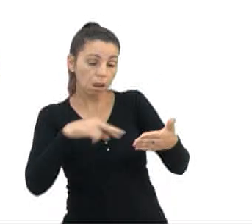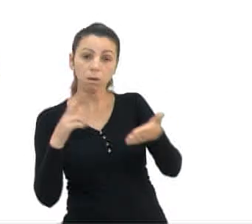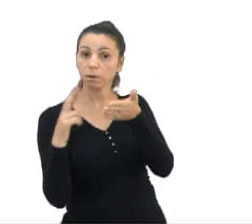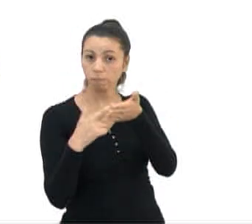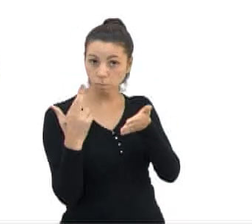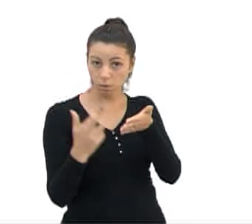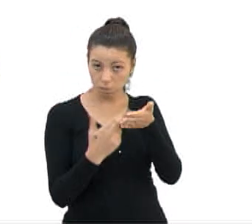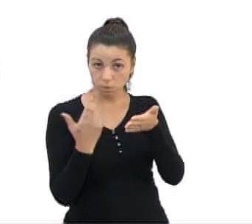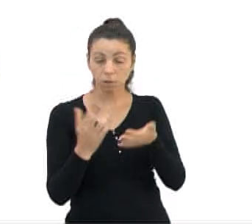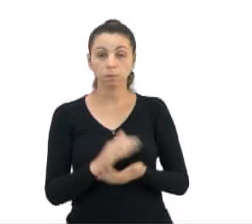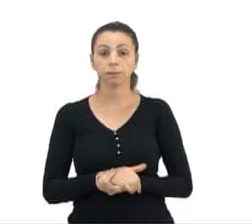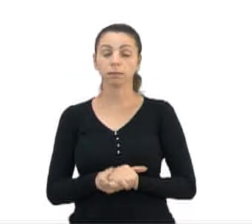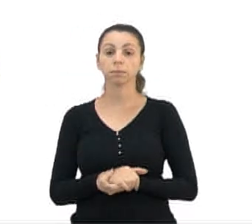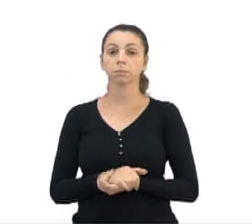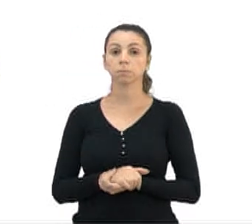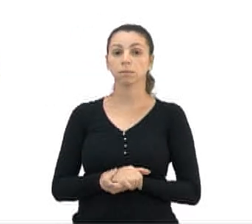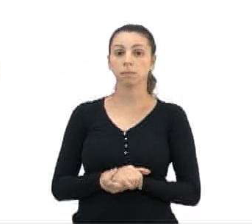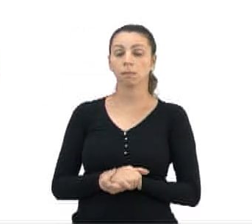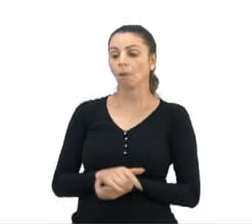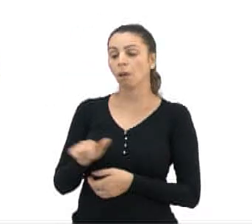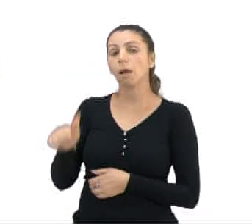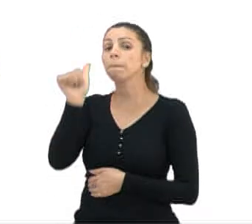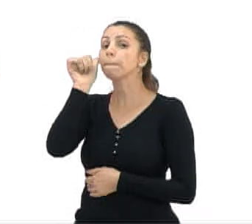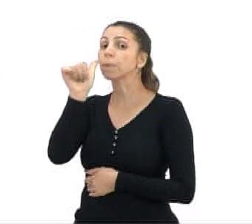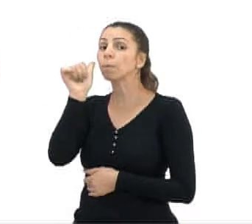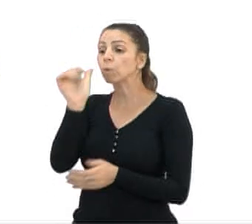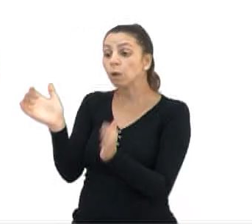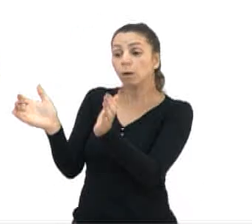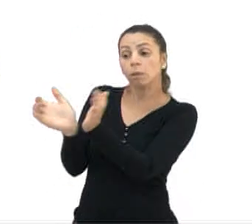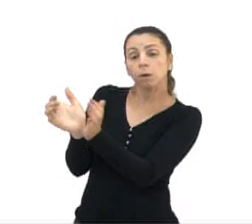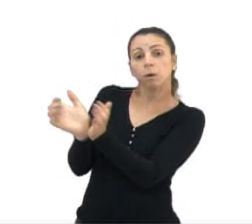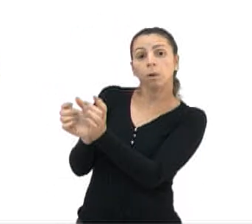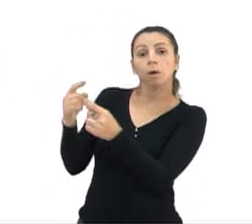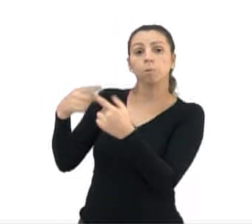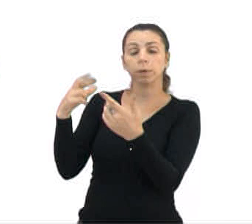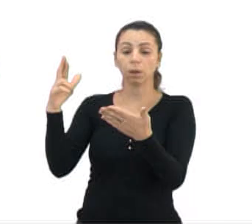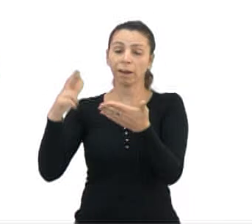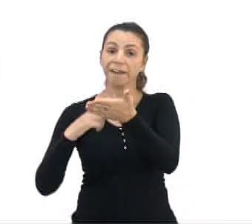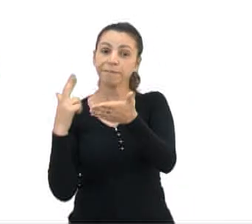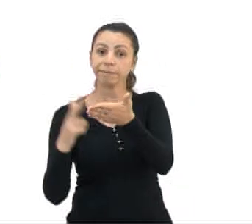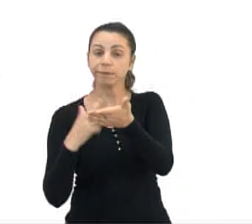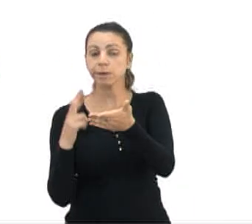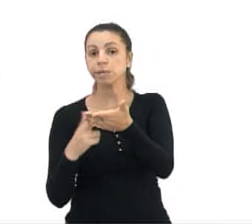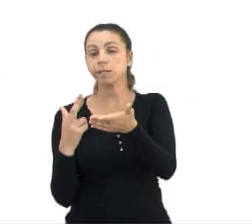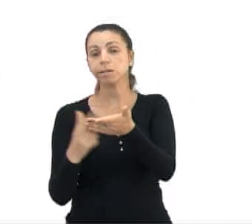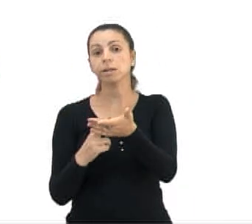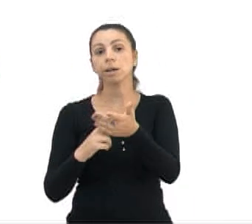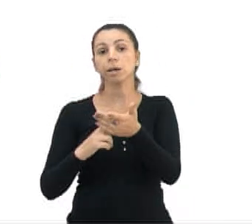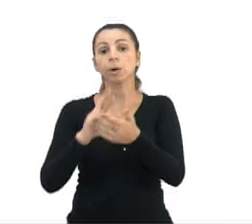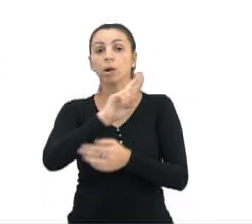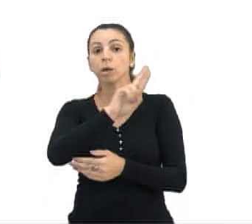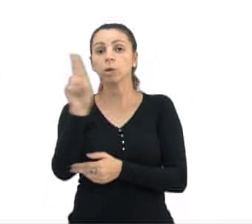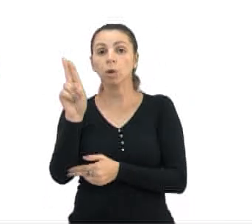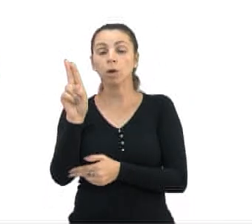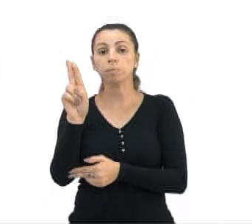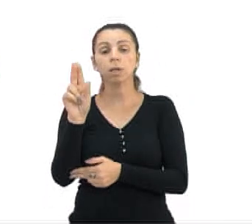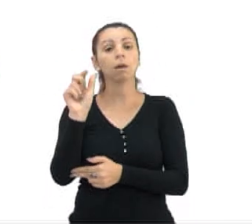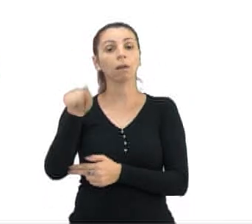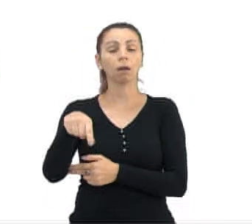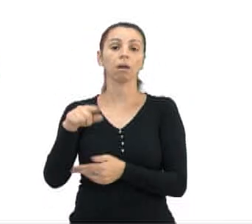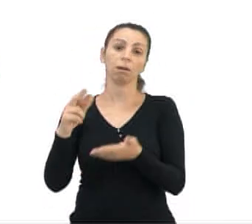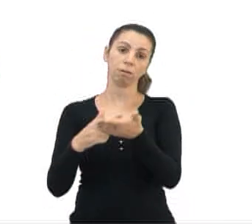revista? É para o público feminino, pois a revista já traz em seu nome a quem se destina, a Revista